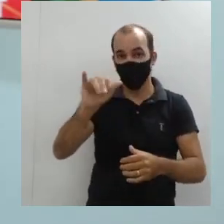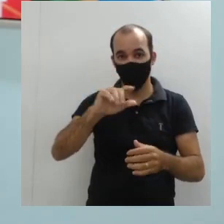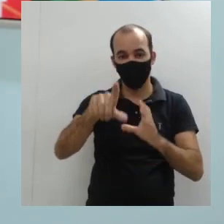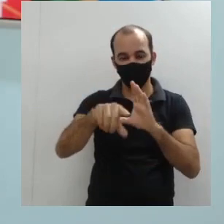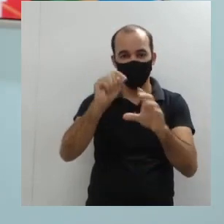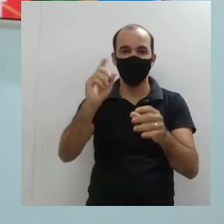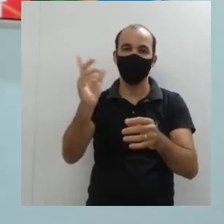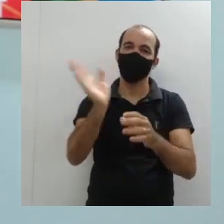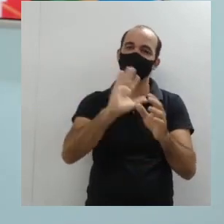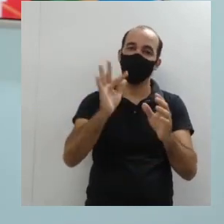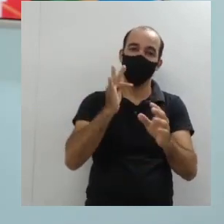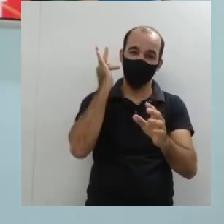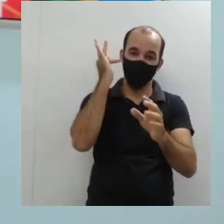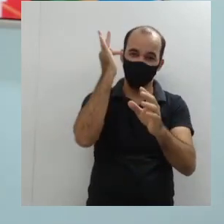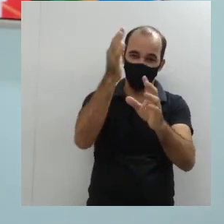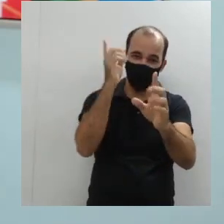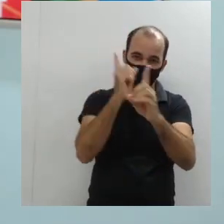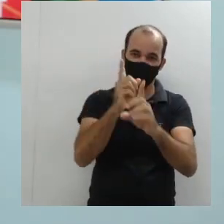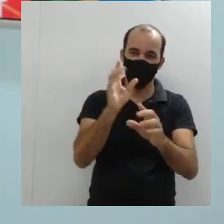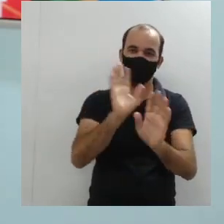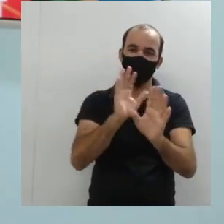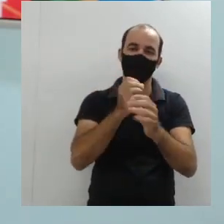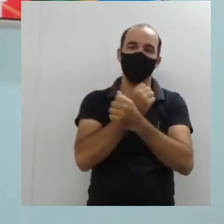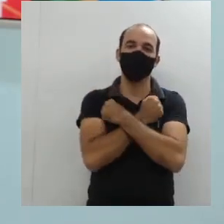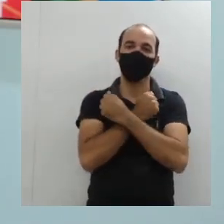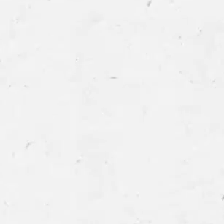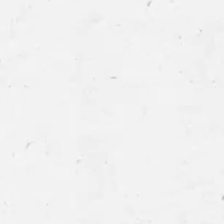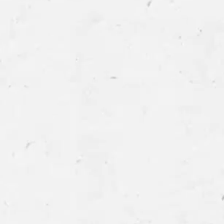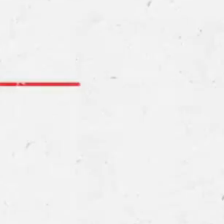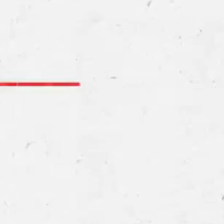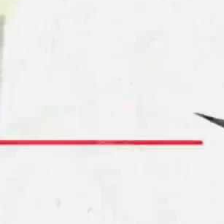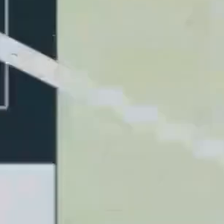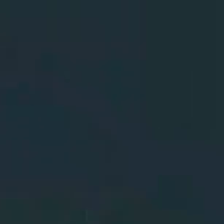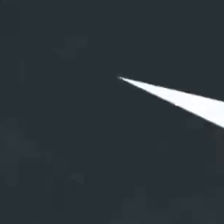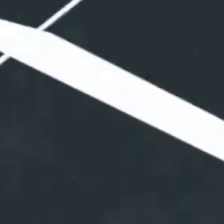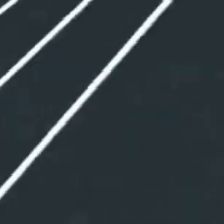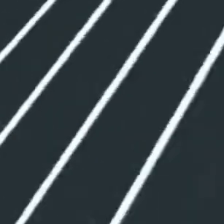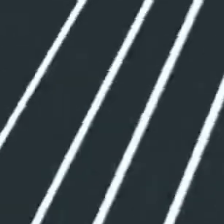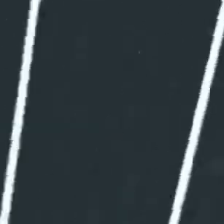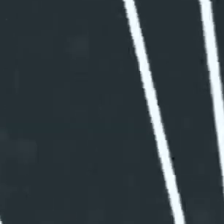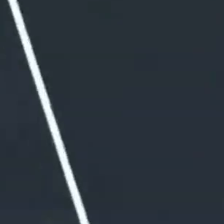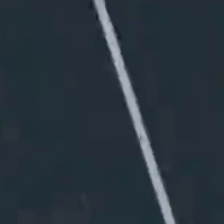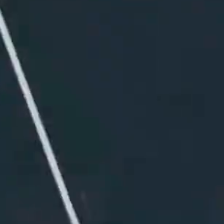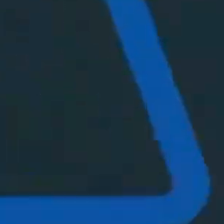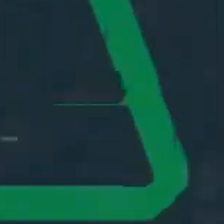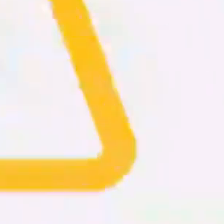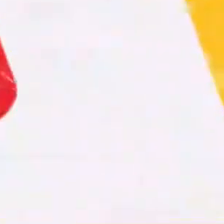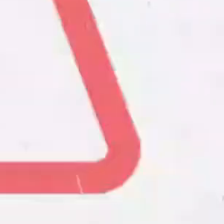a nossa próxima aula, pessoal. Um grande abraço. Tchau!